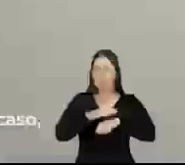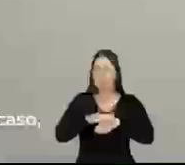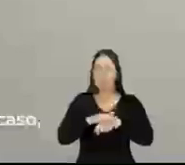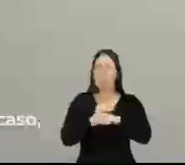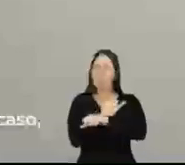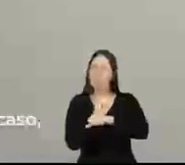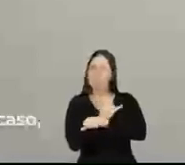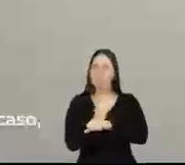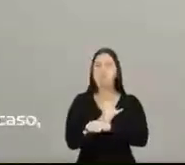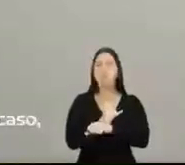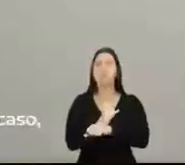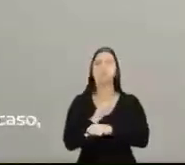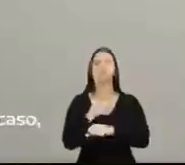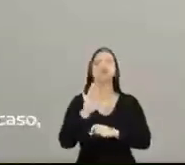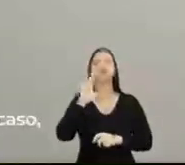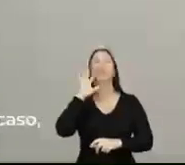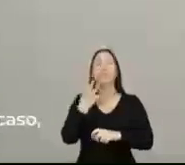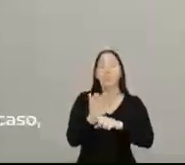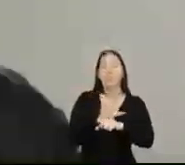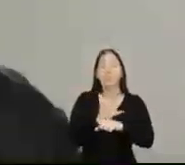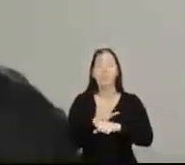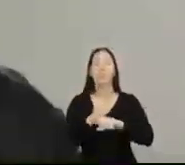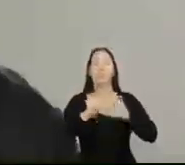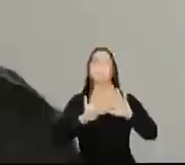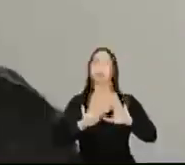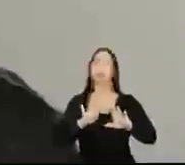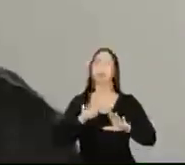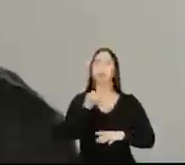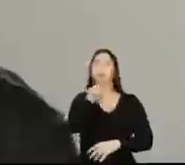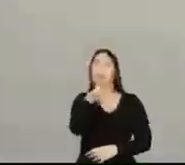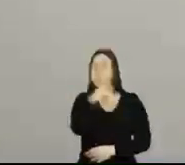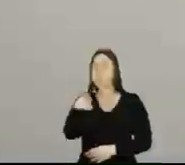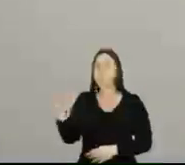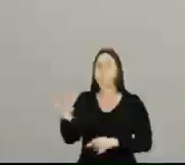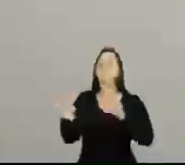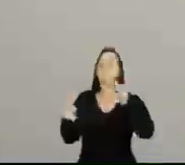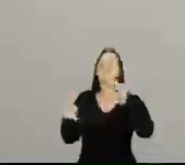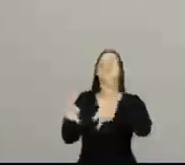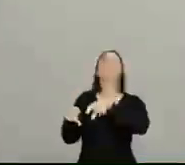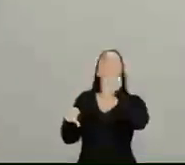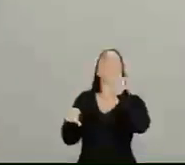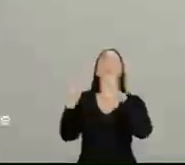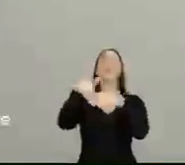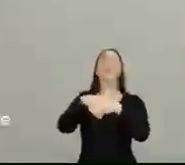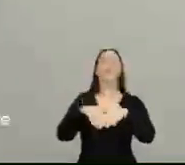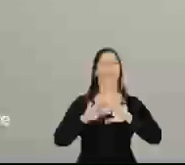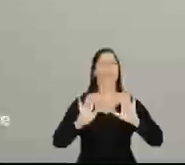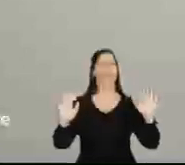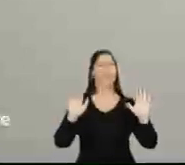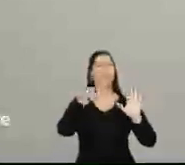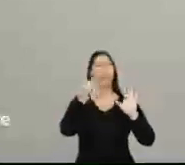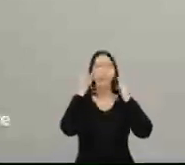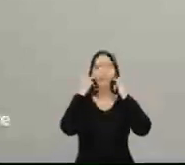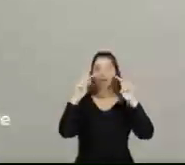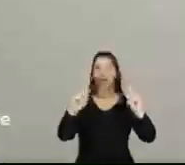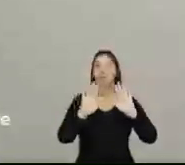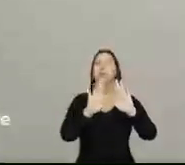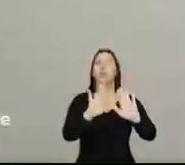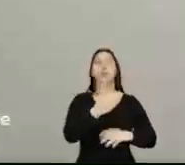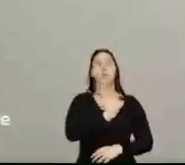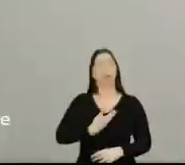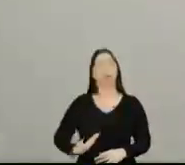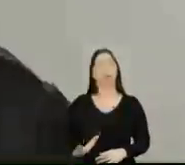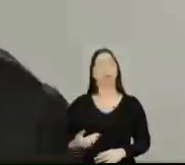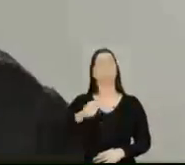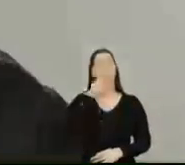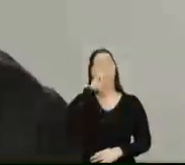O que a gente fez aqui em São Paulo não foi fruto do acaso, foi fruto de escolhas. Para presidente, a escolha é sua. Mas eu preciso te avisar dos riscos que a